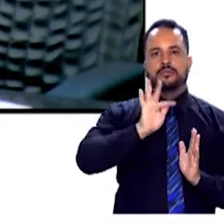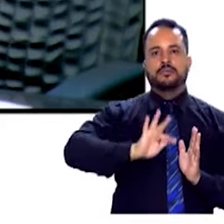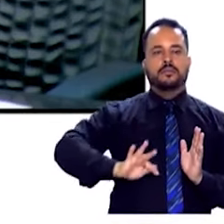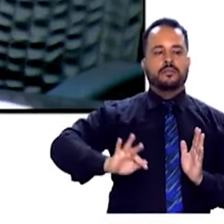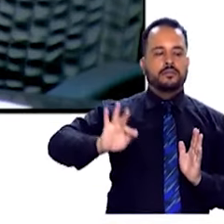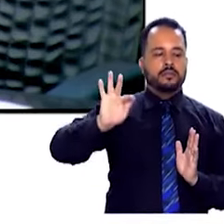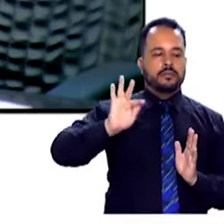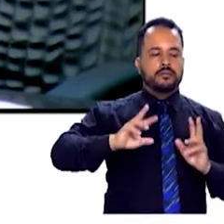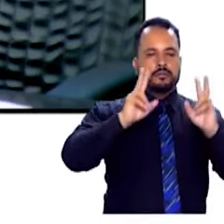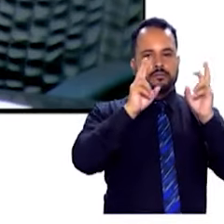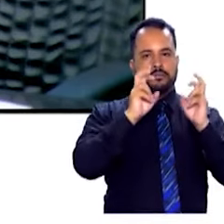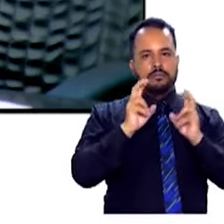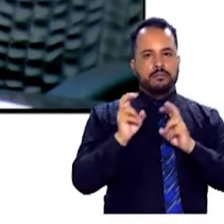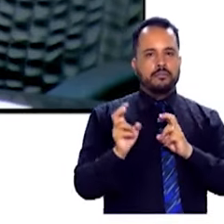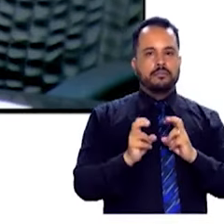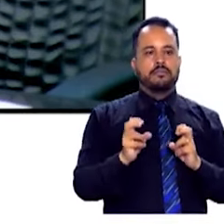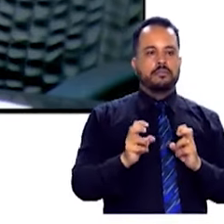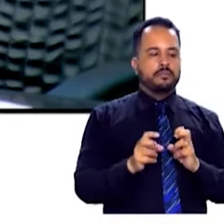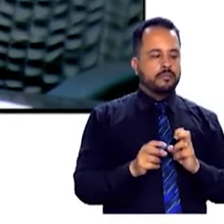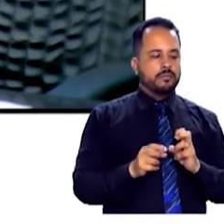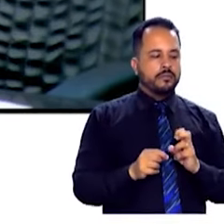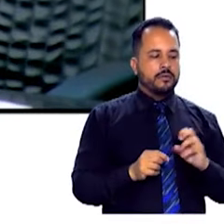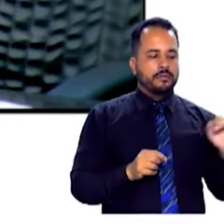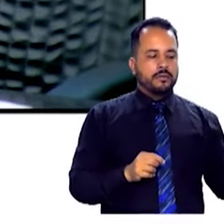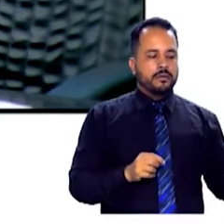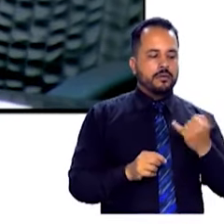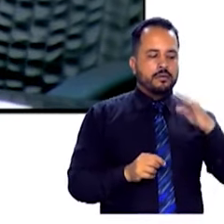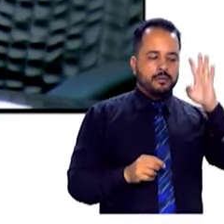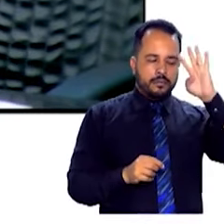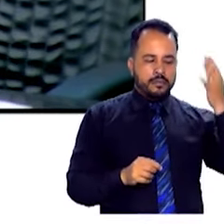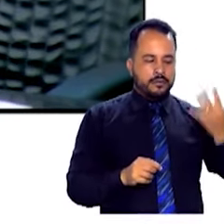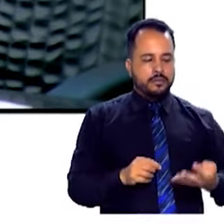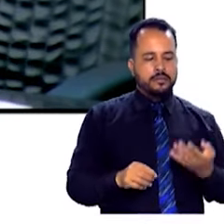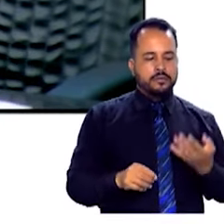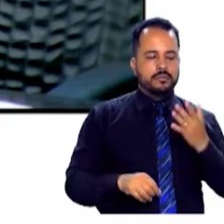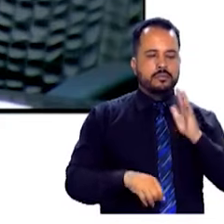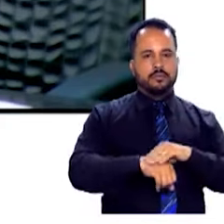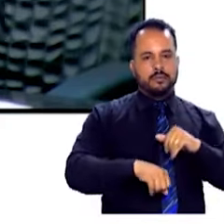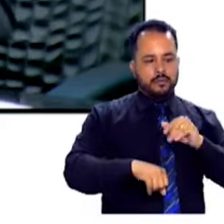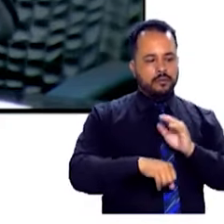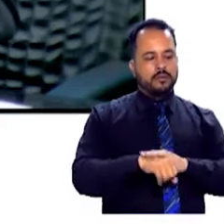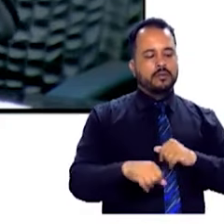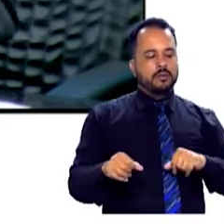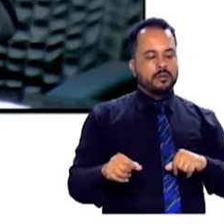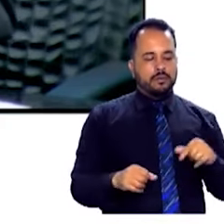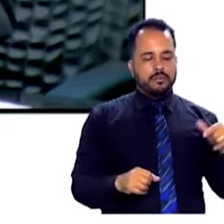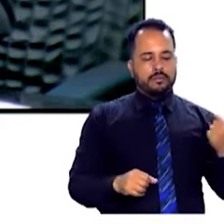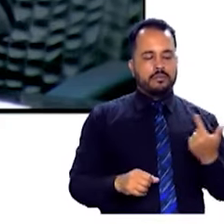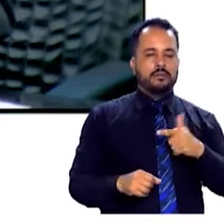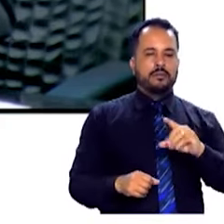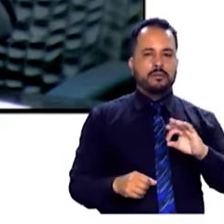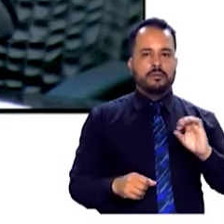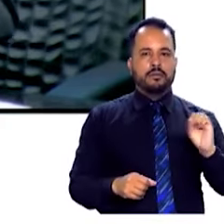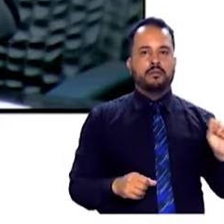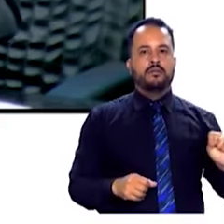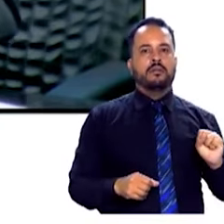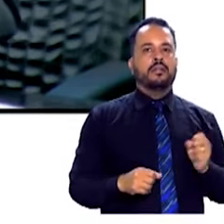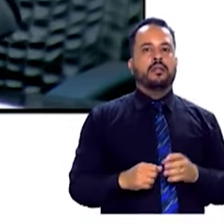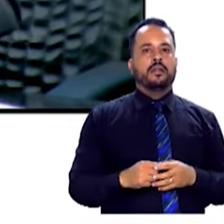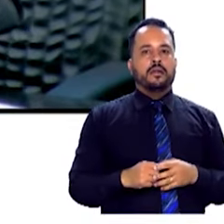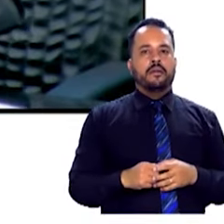é intranscendente a corte simplesmente invoca o artigo 280 e inadmite os recursos Essa tem sido a